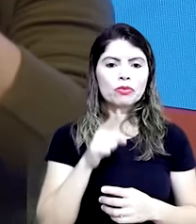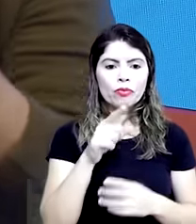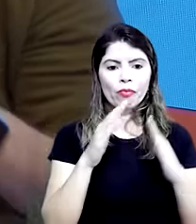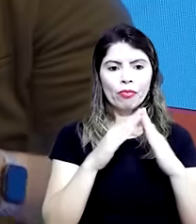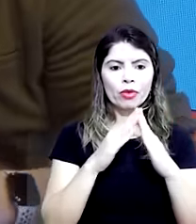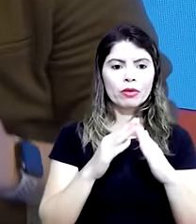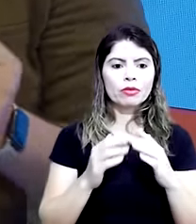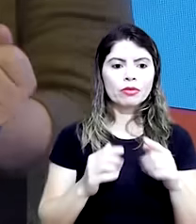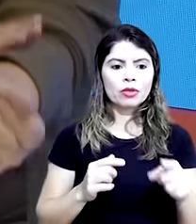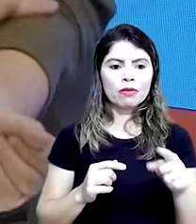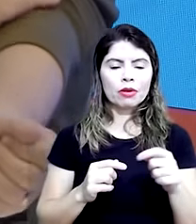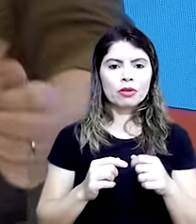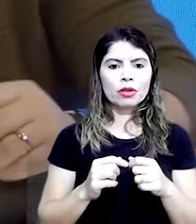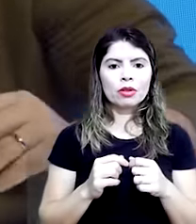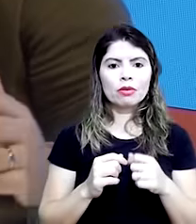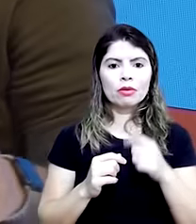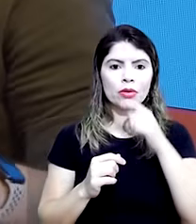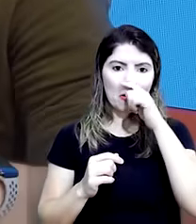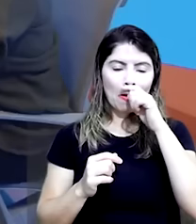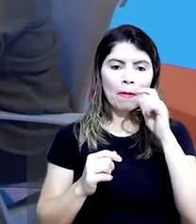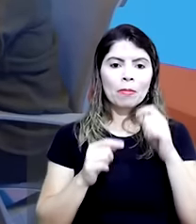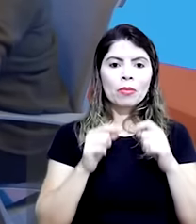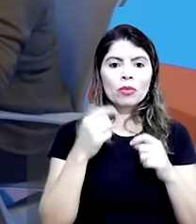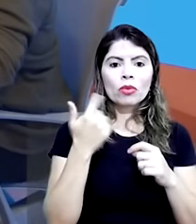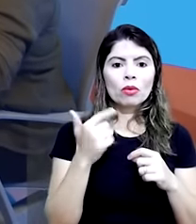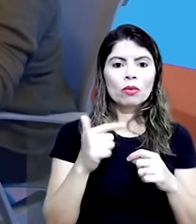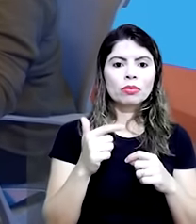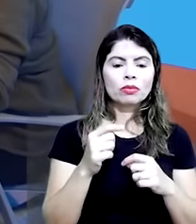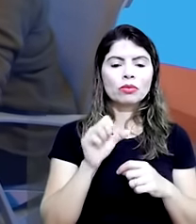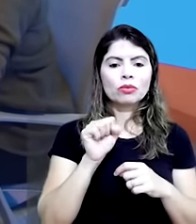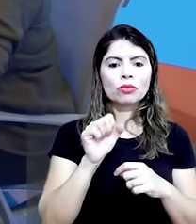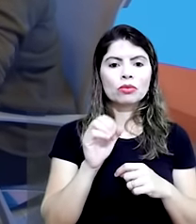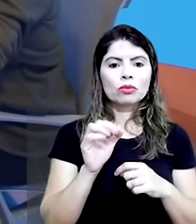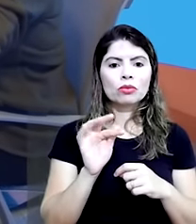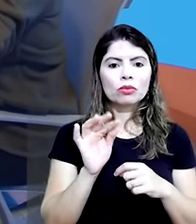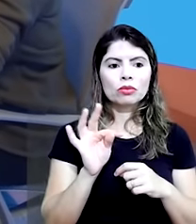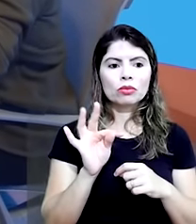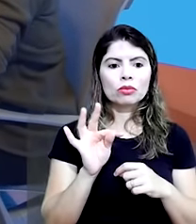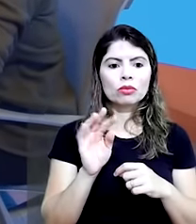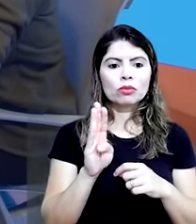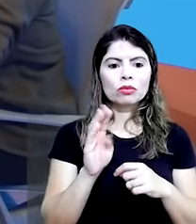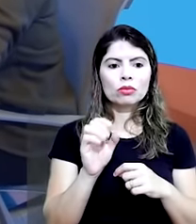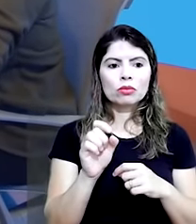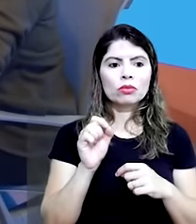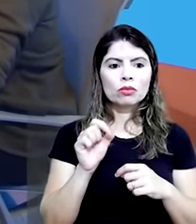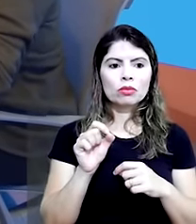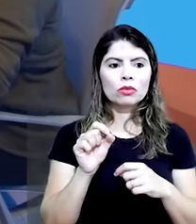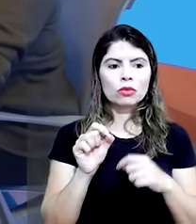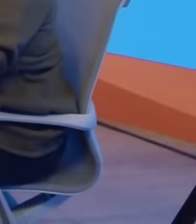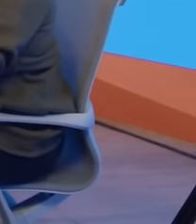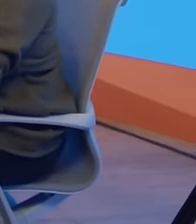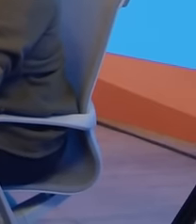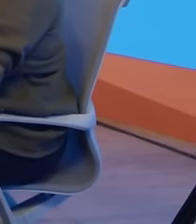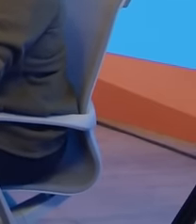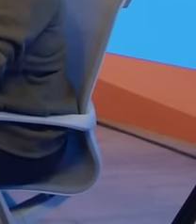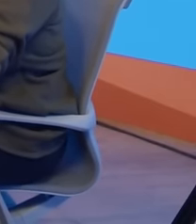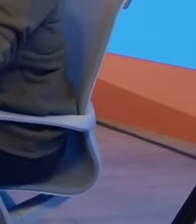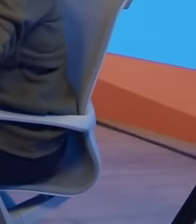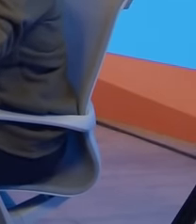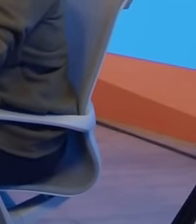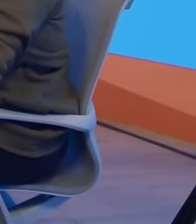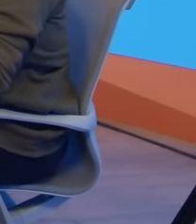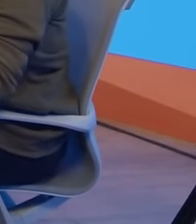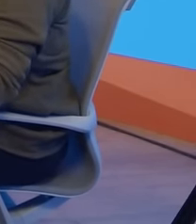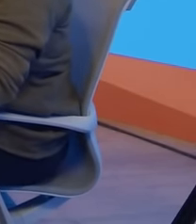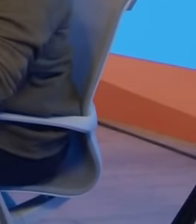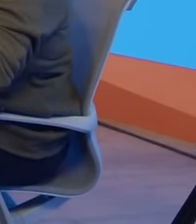Light Box eu não tenho meu vídeo Vai ficar ruim eu não vou conseguir fazer vídeo nenhum já des fazer o vídeo é não vai dar para ser